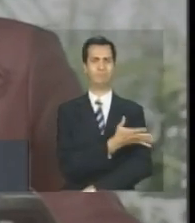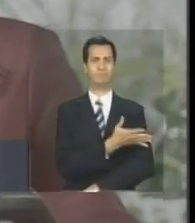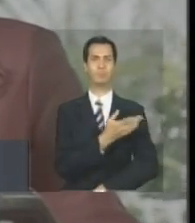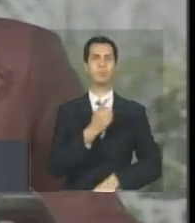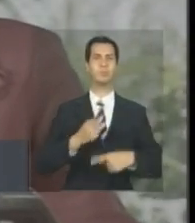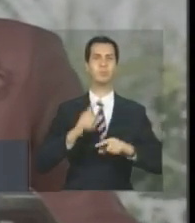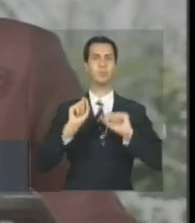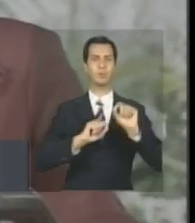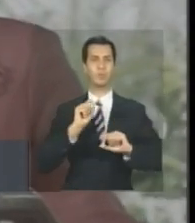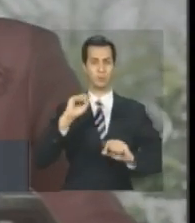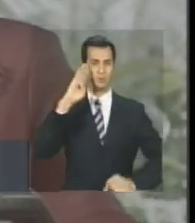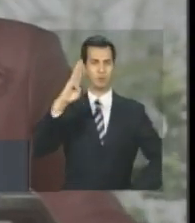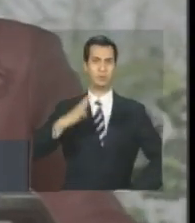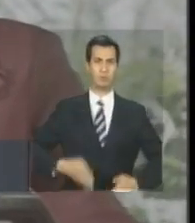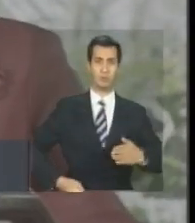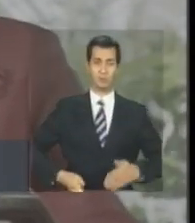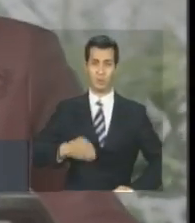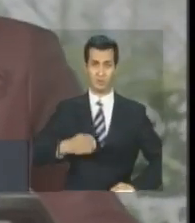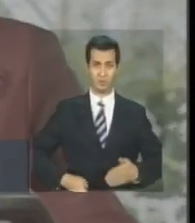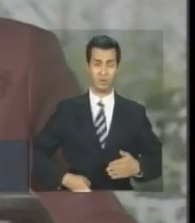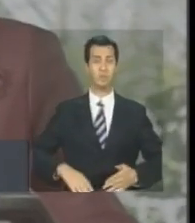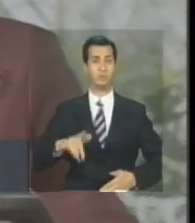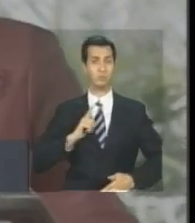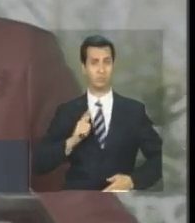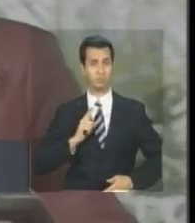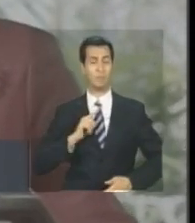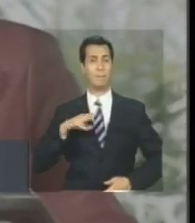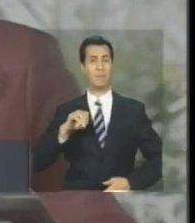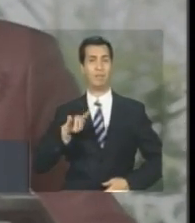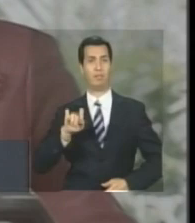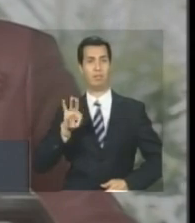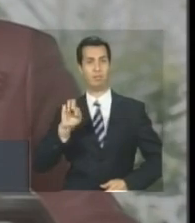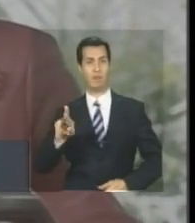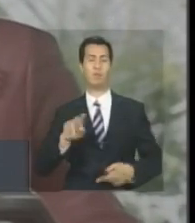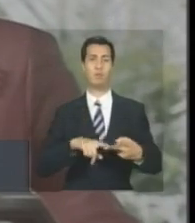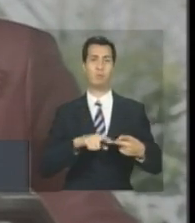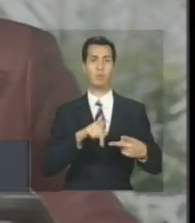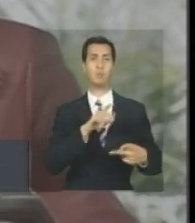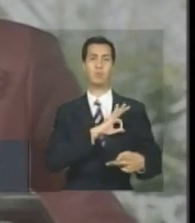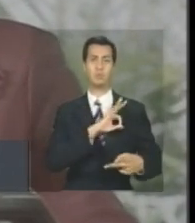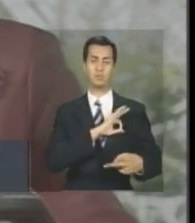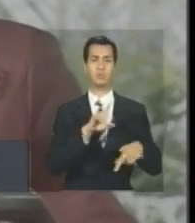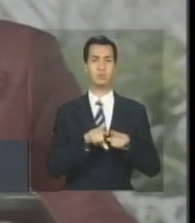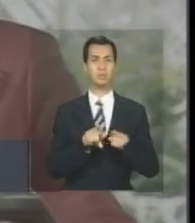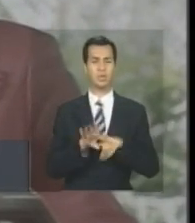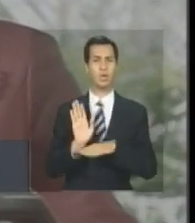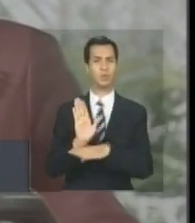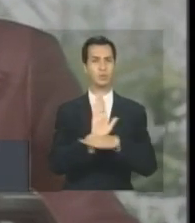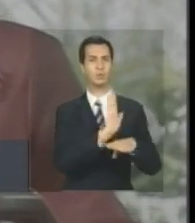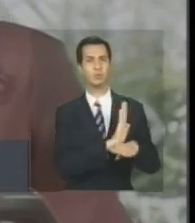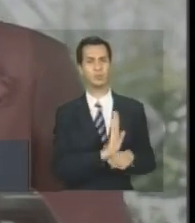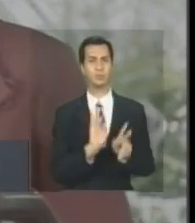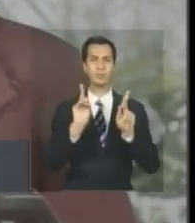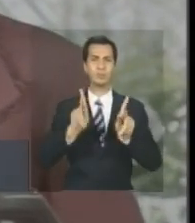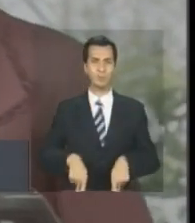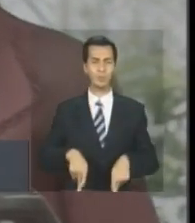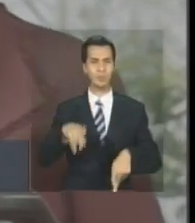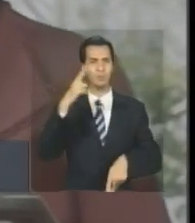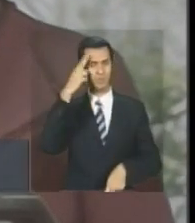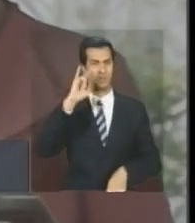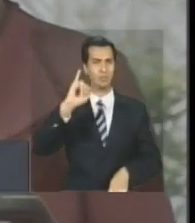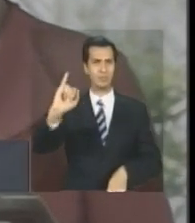que nossos soldados, militares e policiais se dedicam ao bem do povo irmão haitiano. Nous nous émotionnons